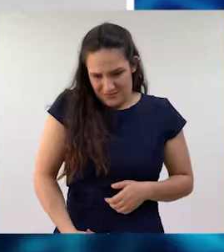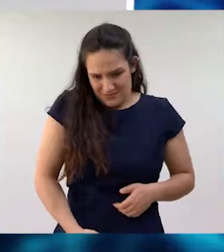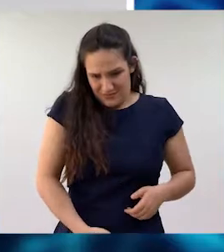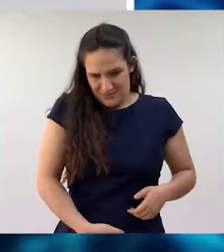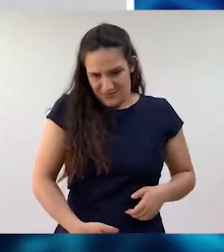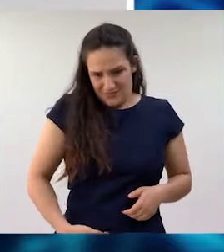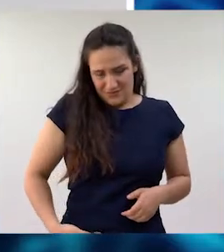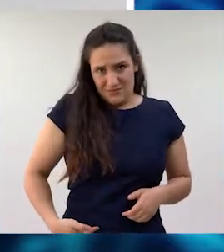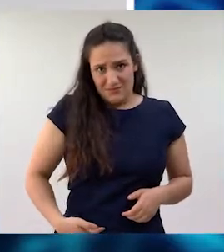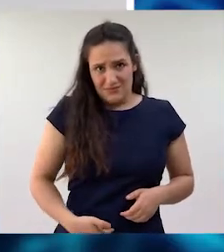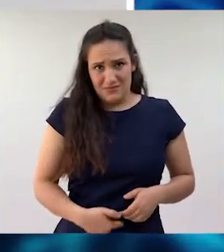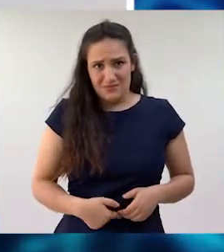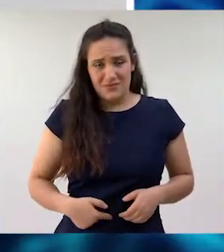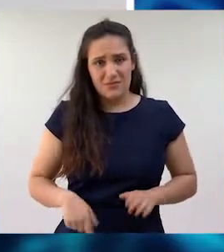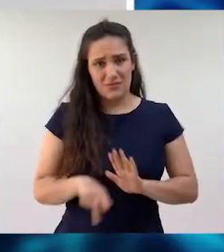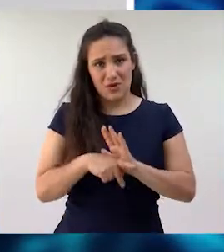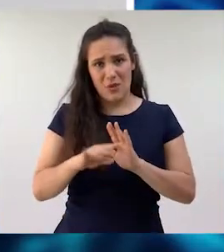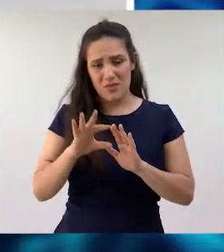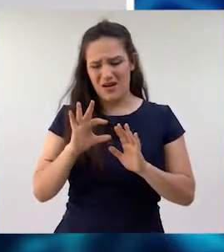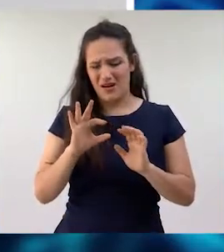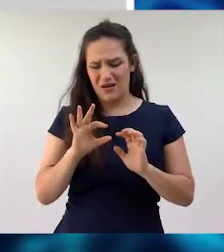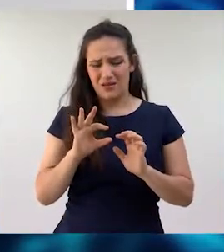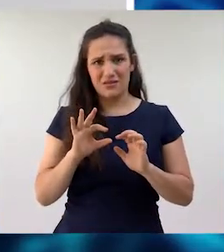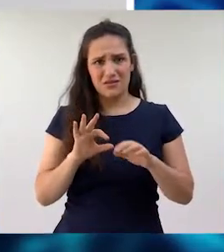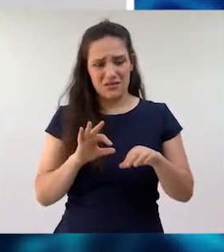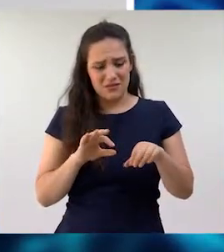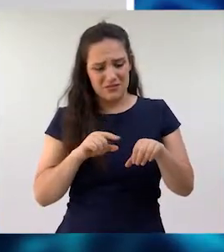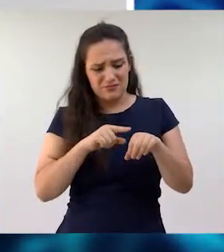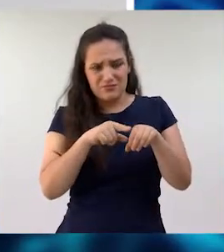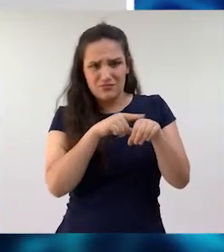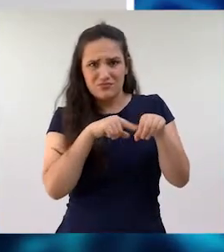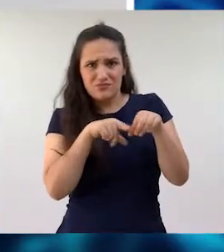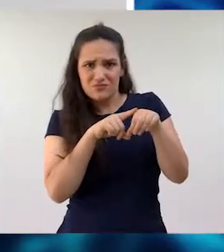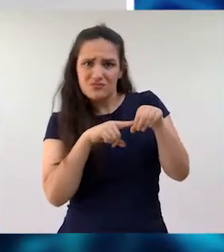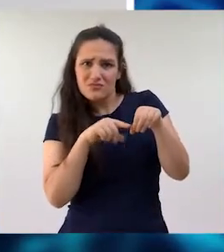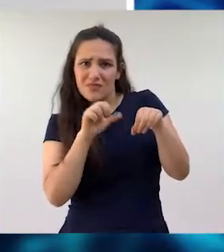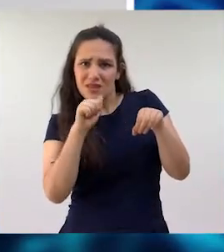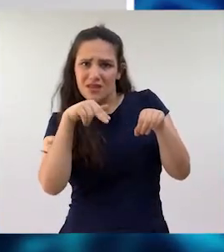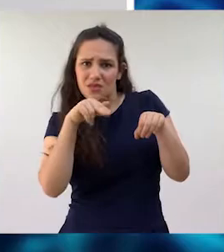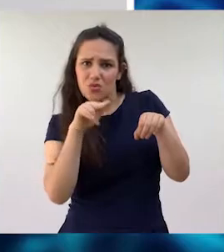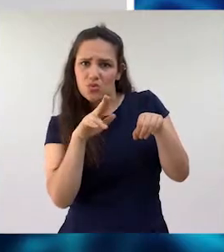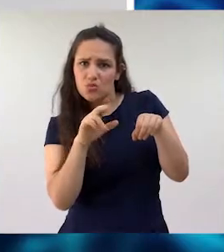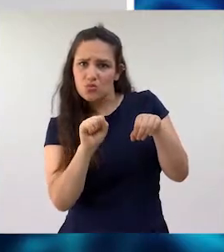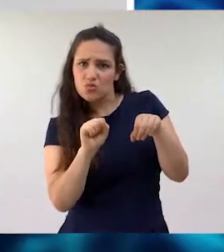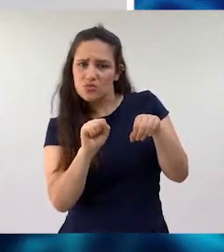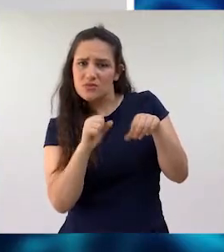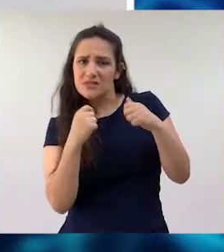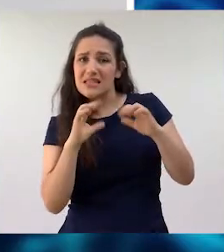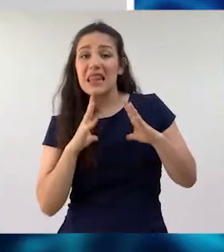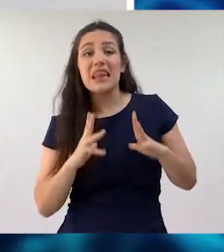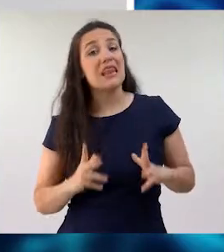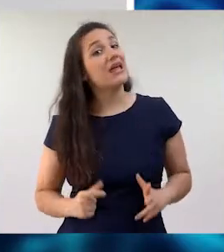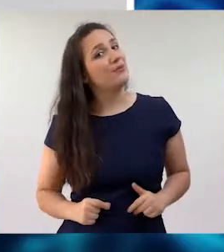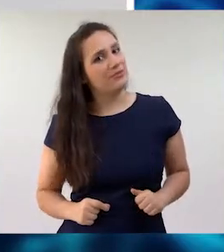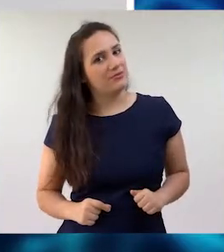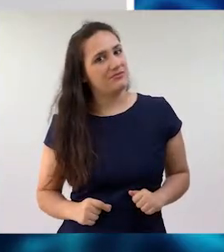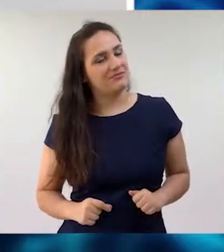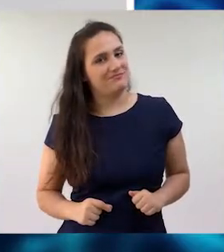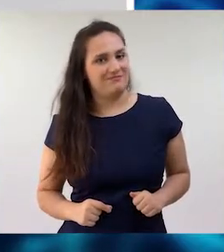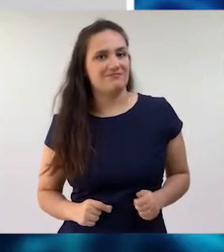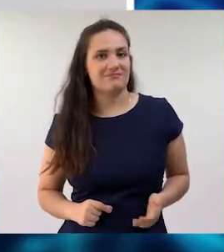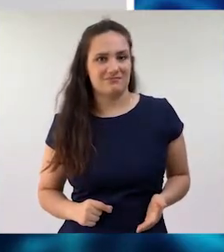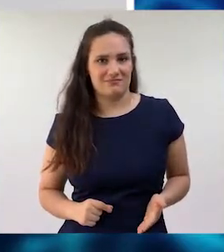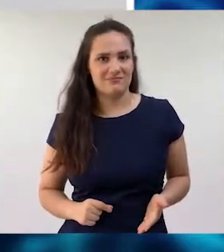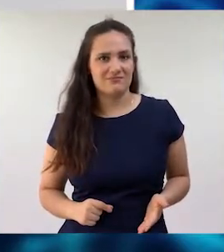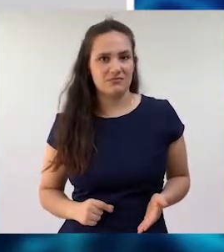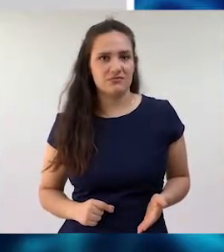uma endoscopia, só que ela é feita pelo ânus. Então, exige que o paciente esteja com o intestino absolutamente limpo, senão nós